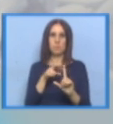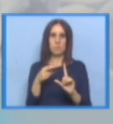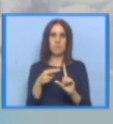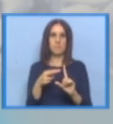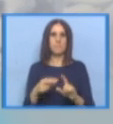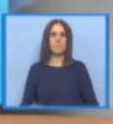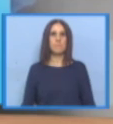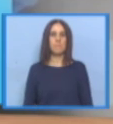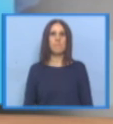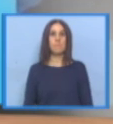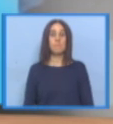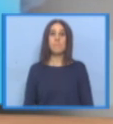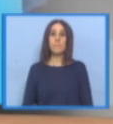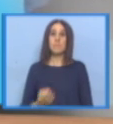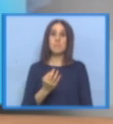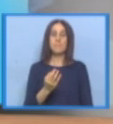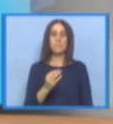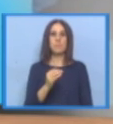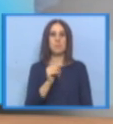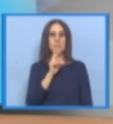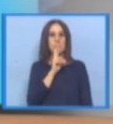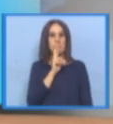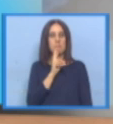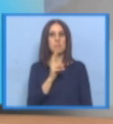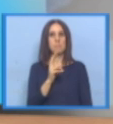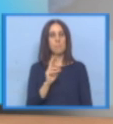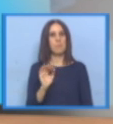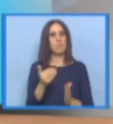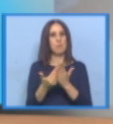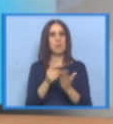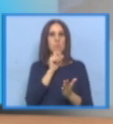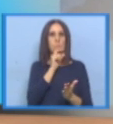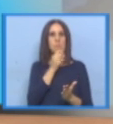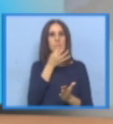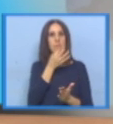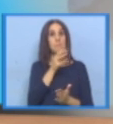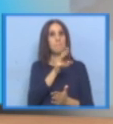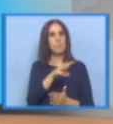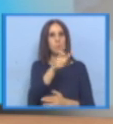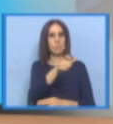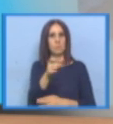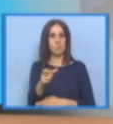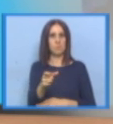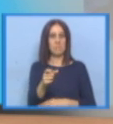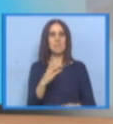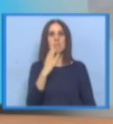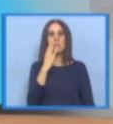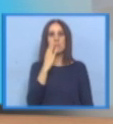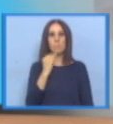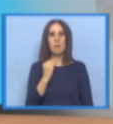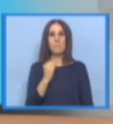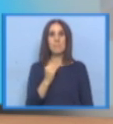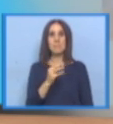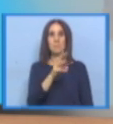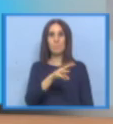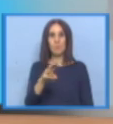Sim, é uma... Fátima dá oportunidade para falar a milhões de pessoas. E eu julgo que desses